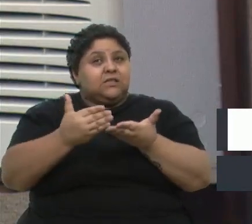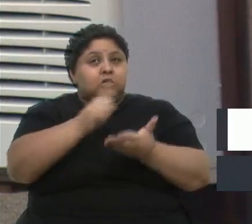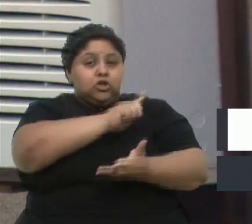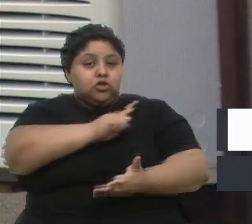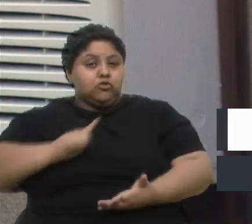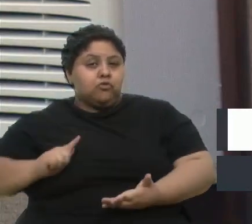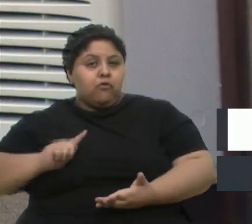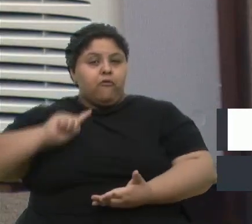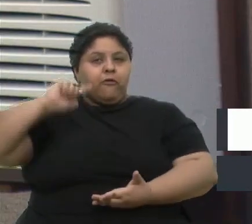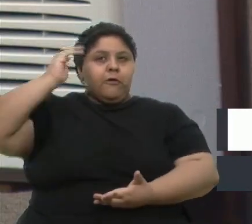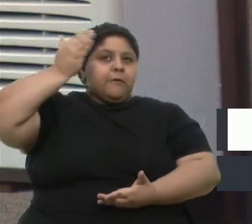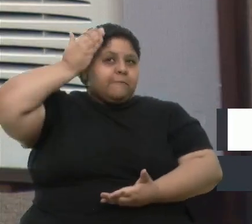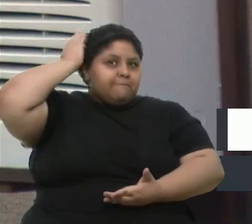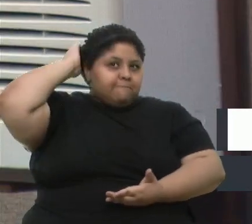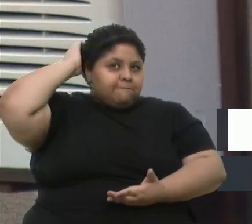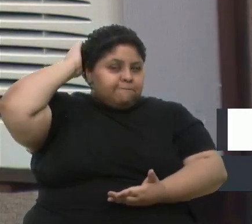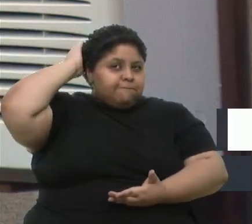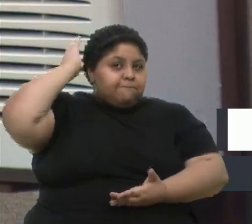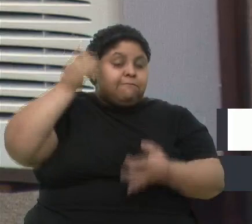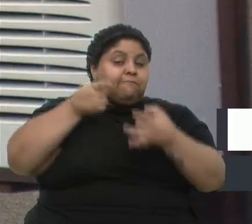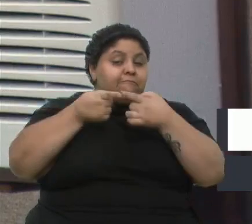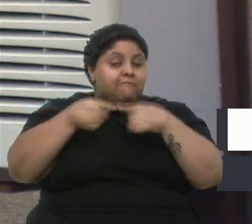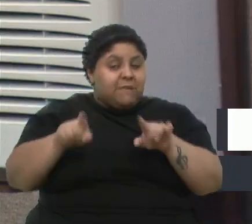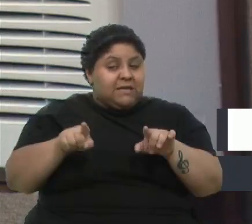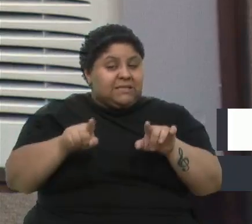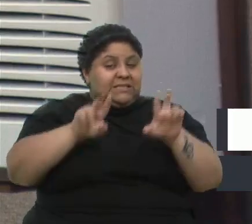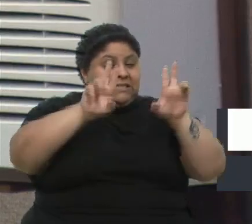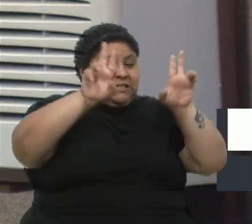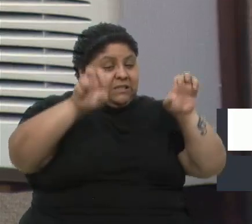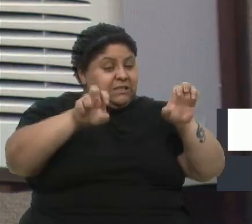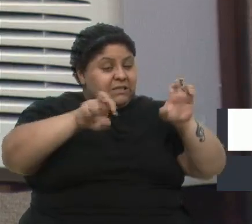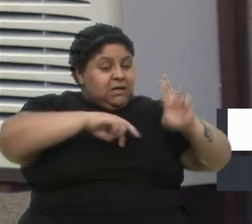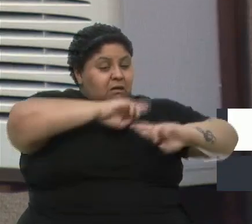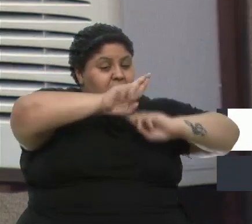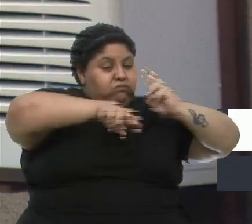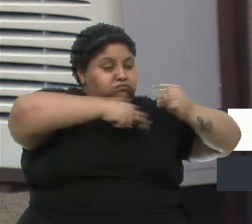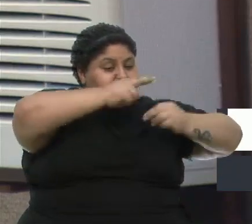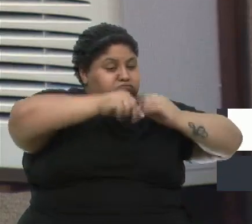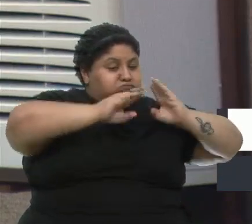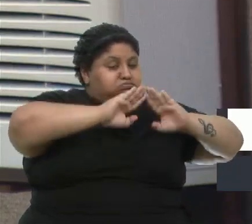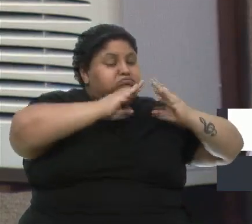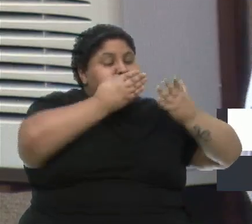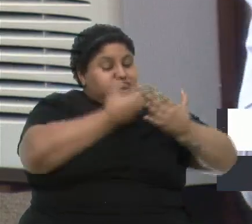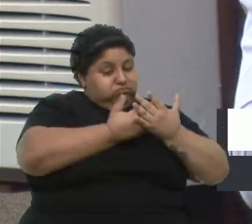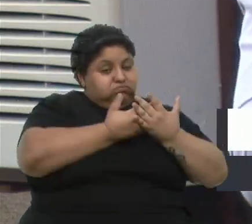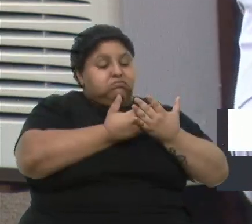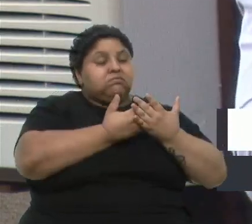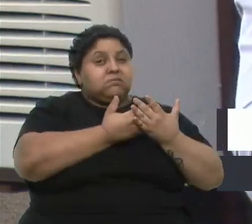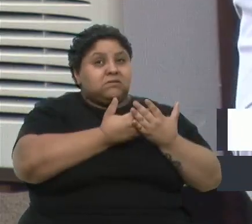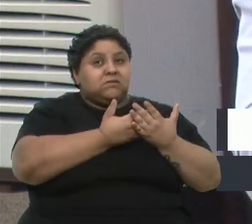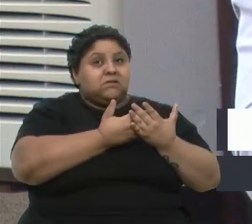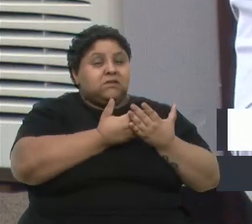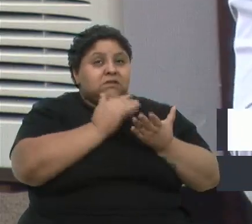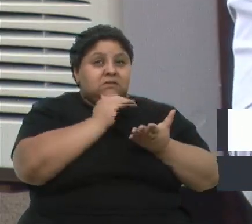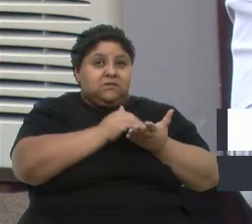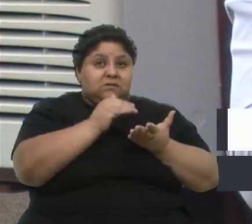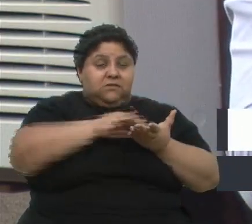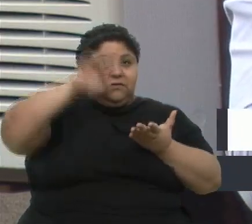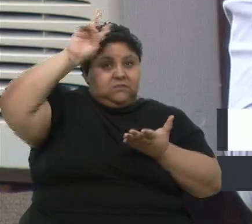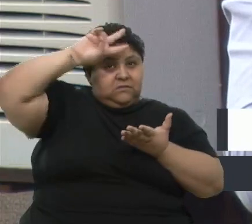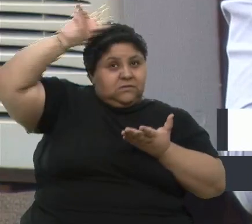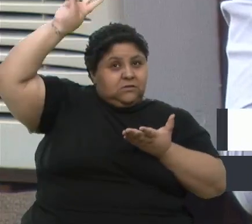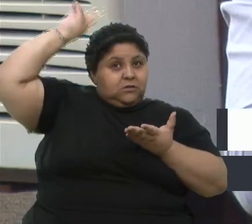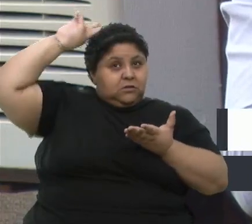Mas esta questão da reforma da escola é uma questão que o secretário Edson da Rosa se